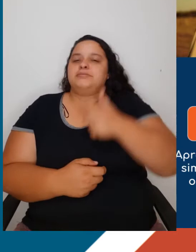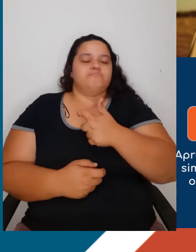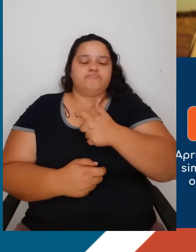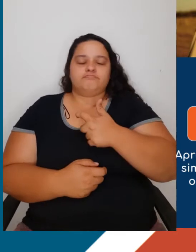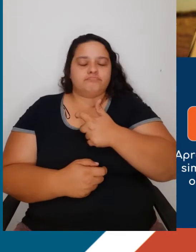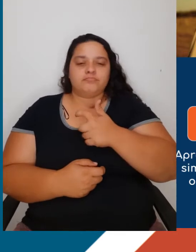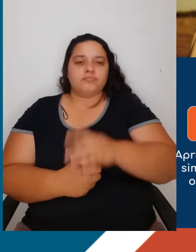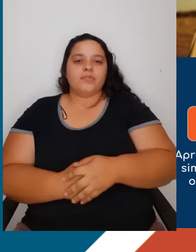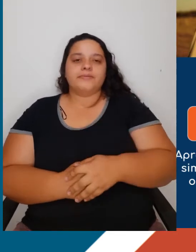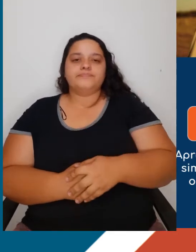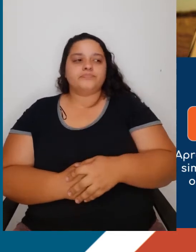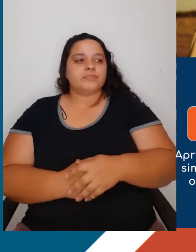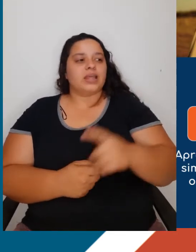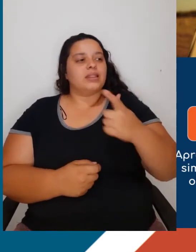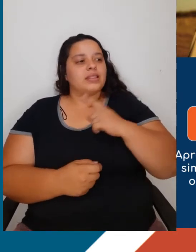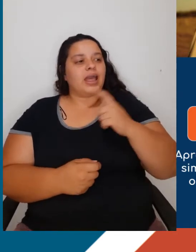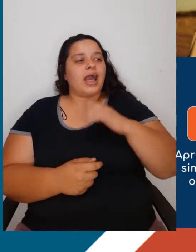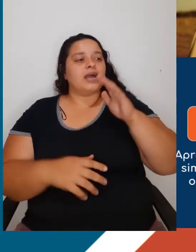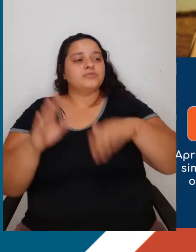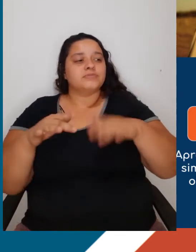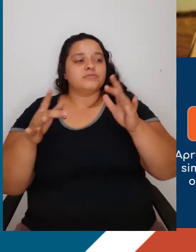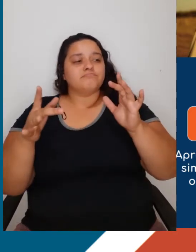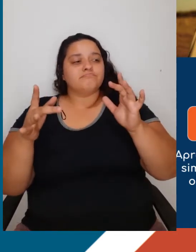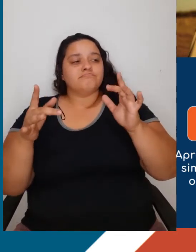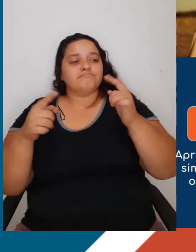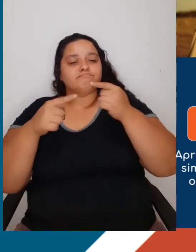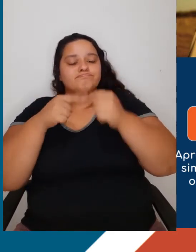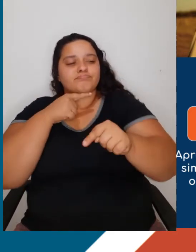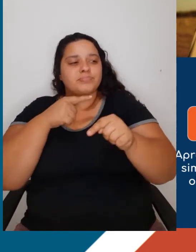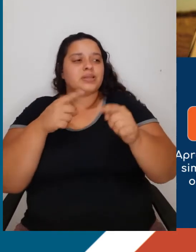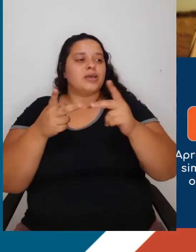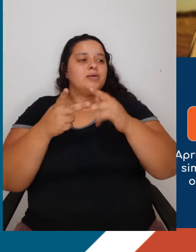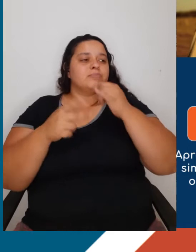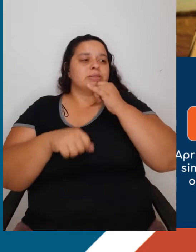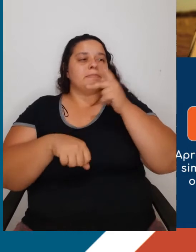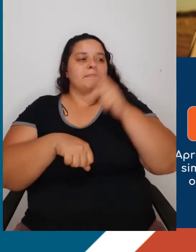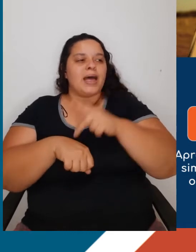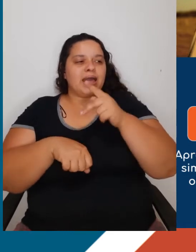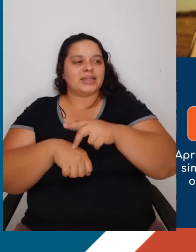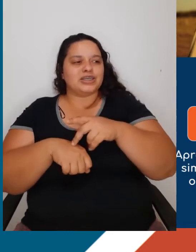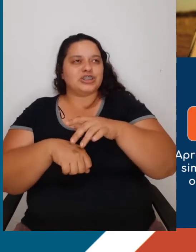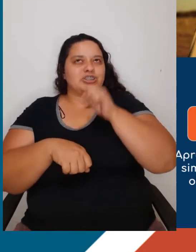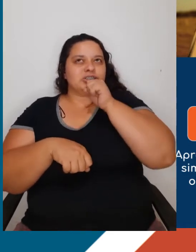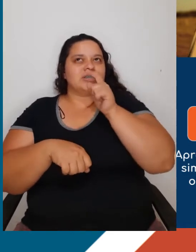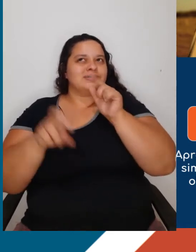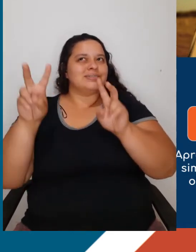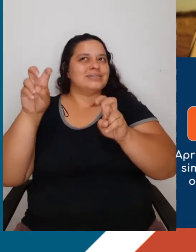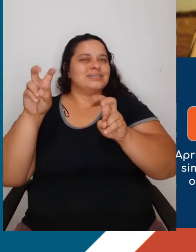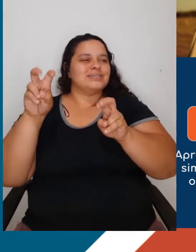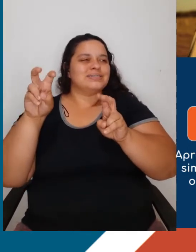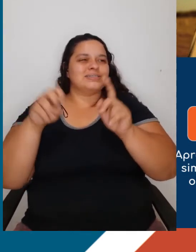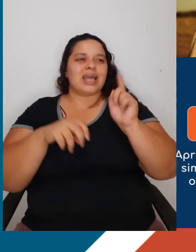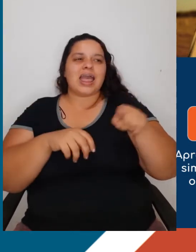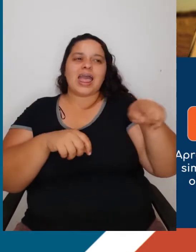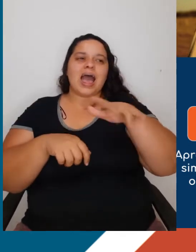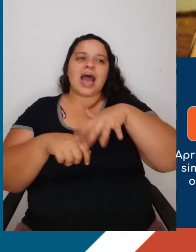o poeta consagrou-se por associações aparentemente incompatíveis nos seus versos, tal como pedras que cheiram água. Seu vocabulário é